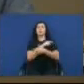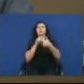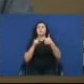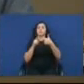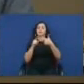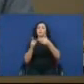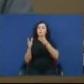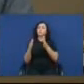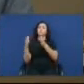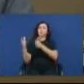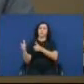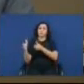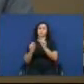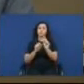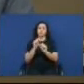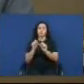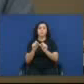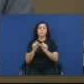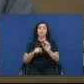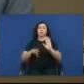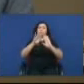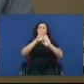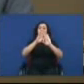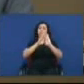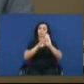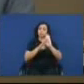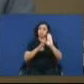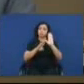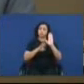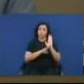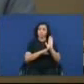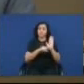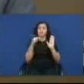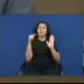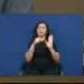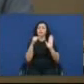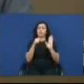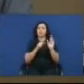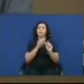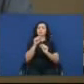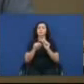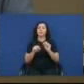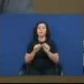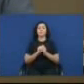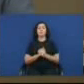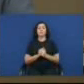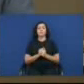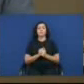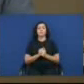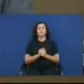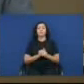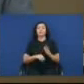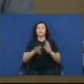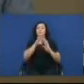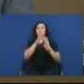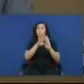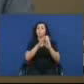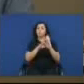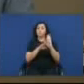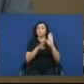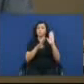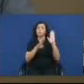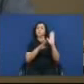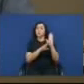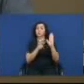fase da nossa sessão, que é a ordem do dia. Esta fase, chamada ordem do dia, é a fase na